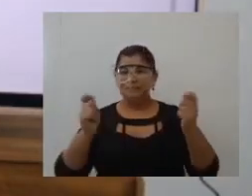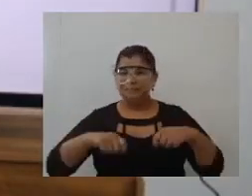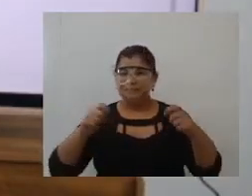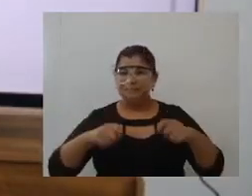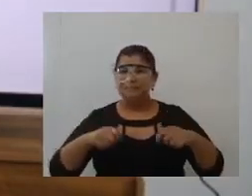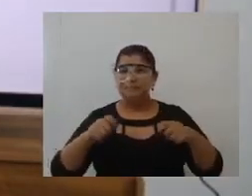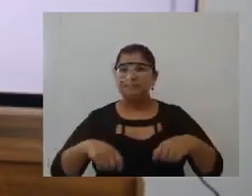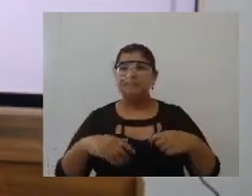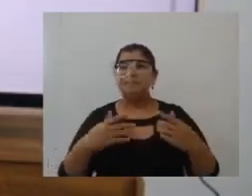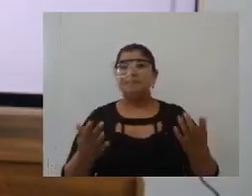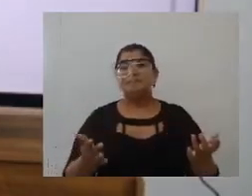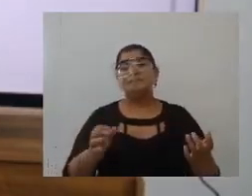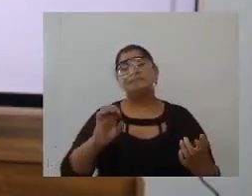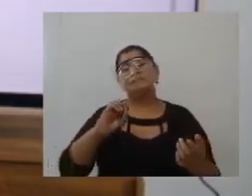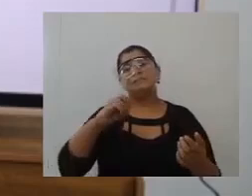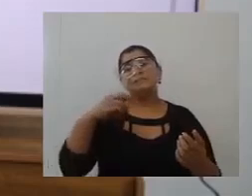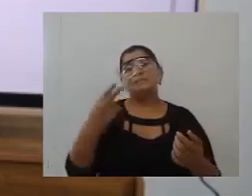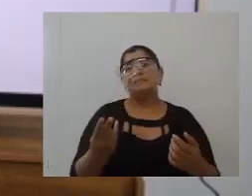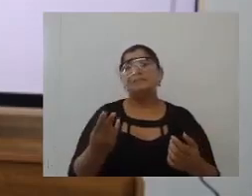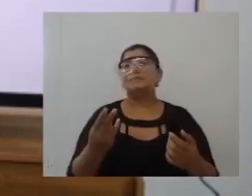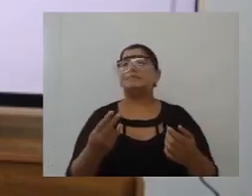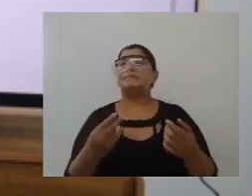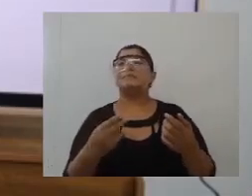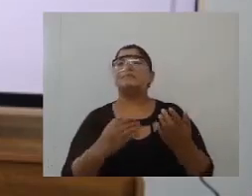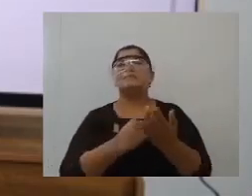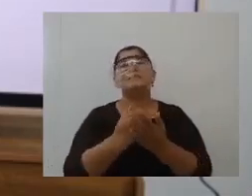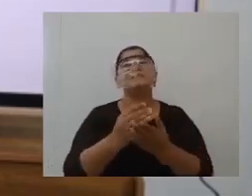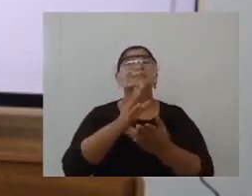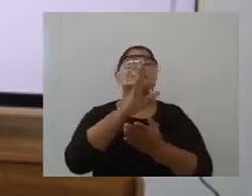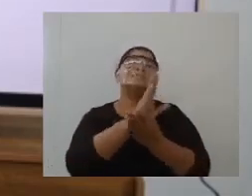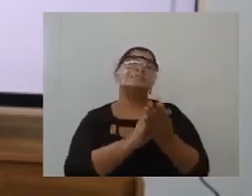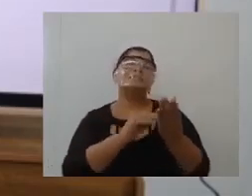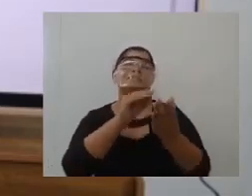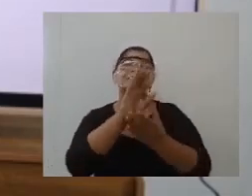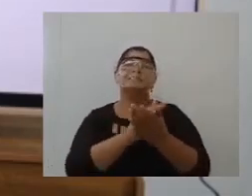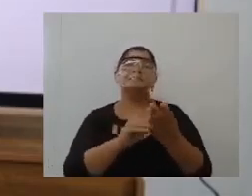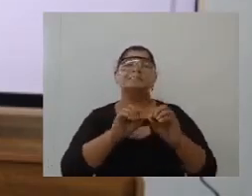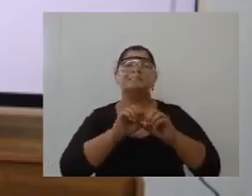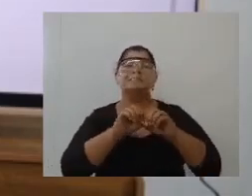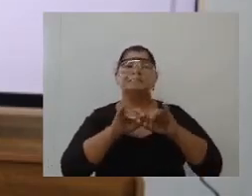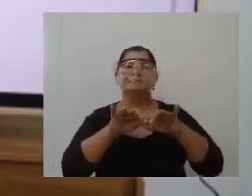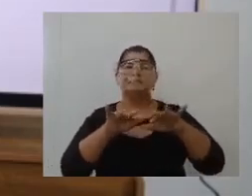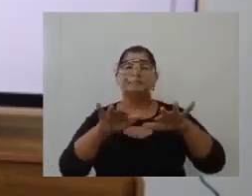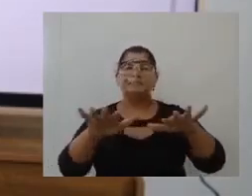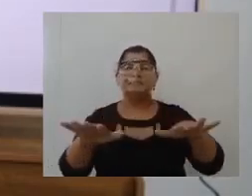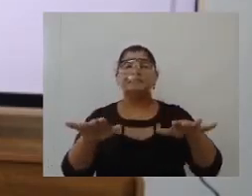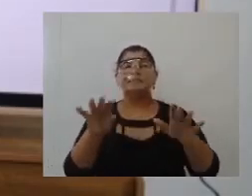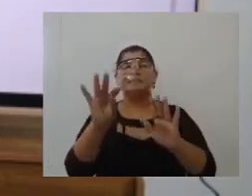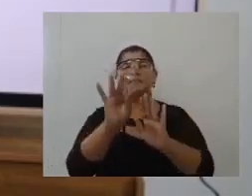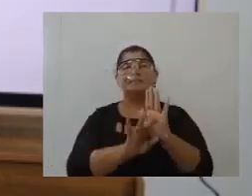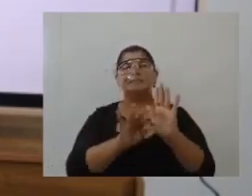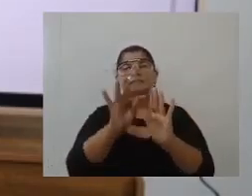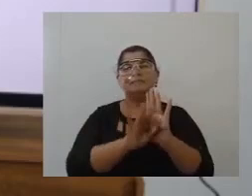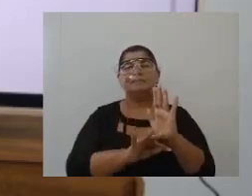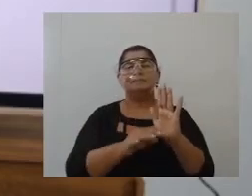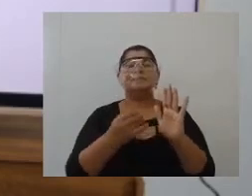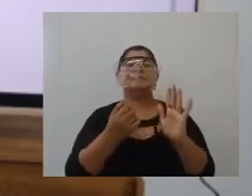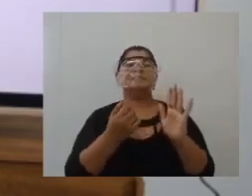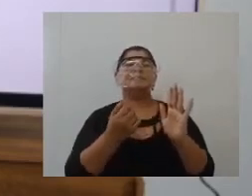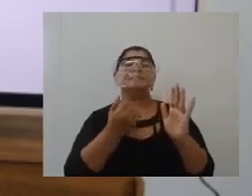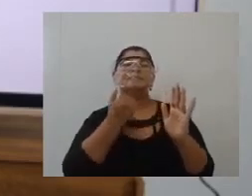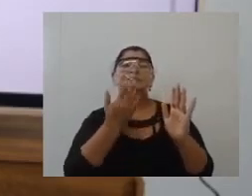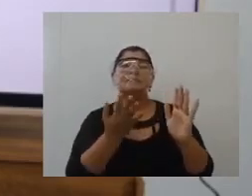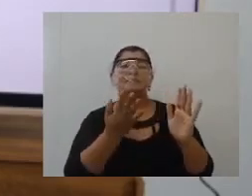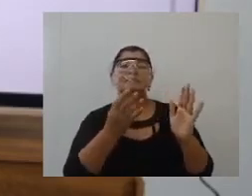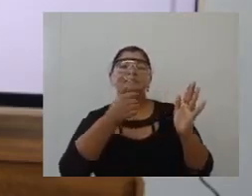fazer isso? Ou a gente começa a replicar, disseminar os textos sem